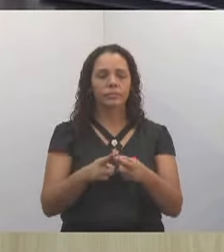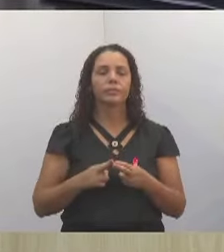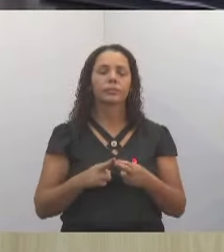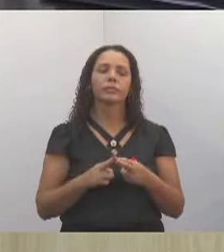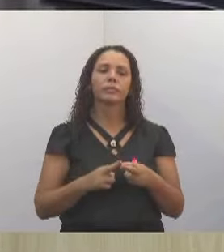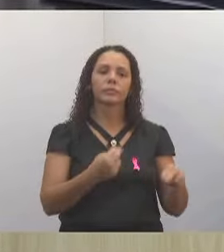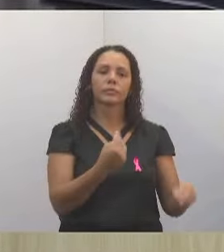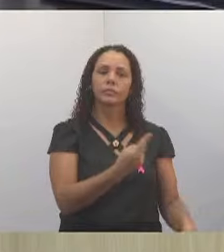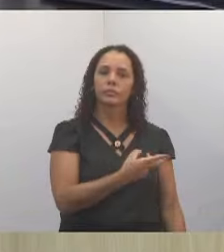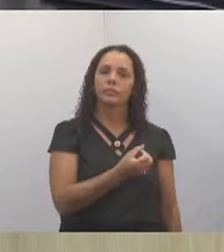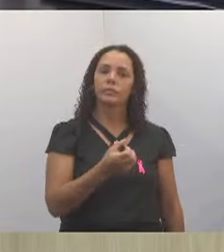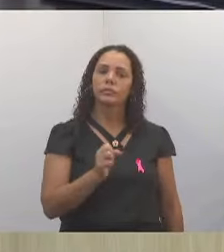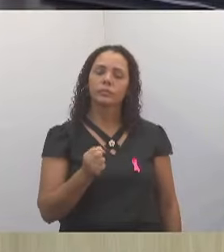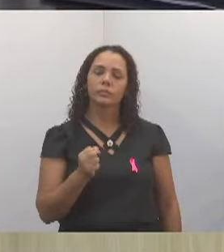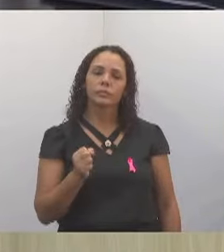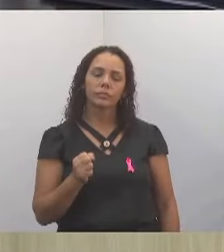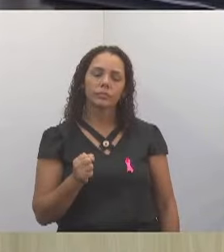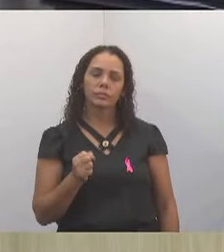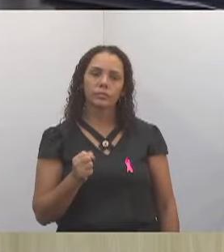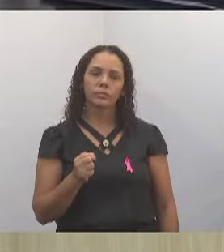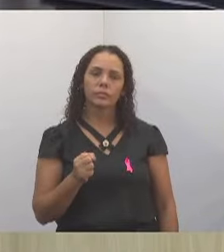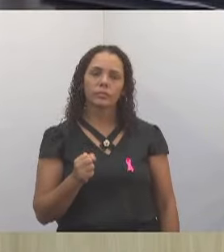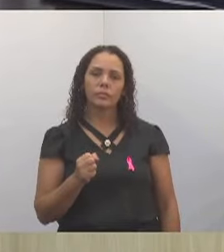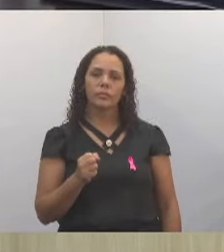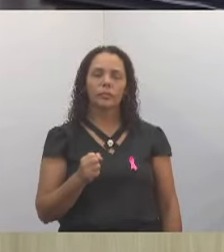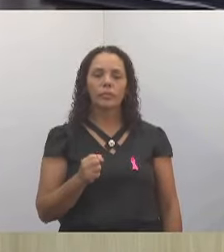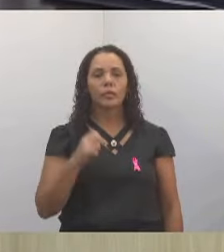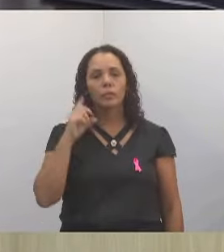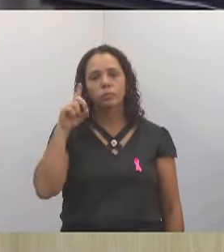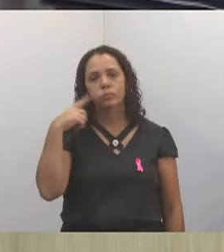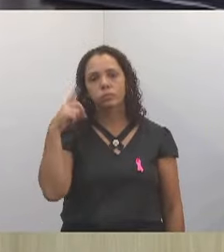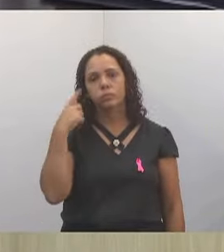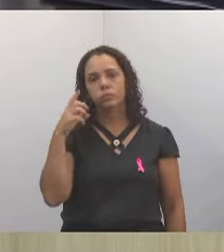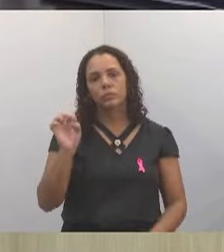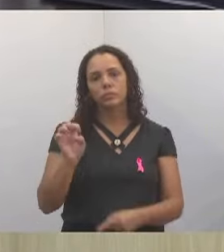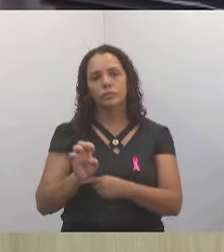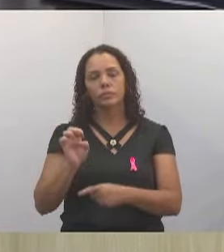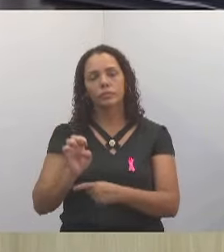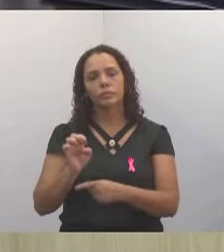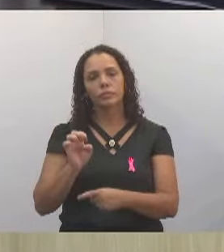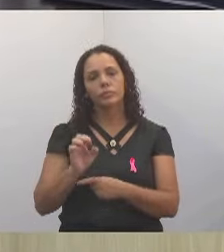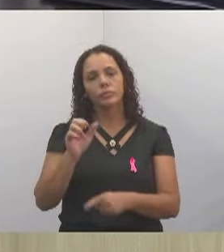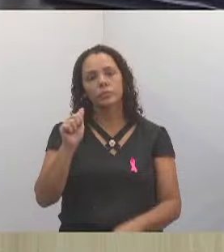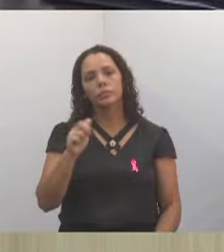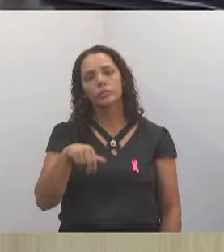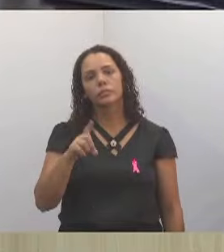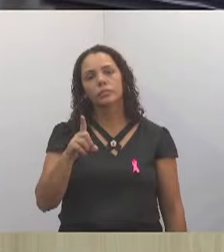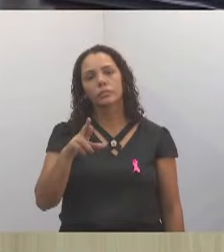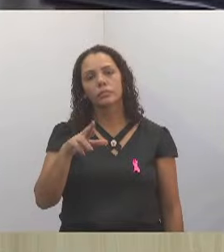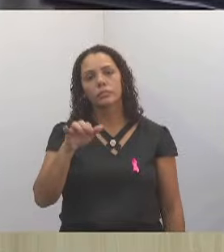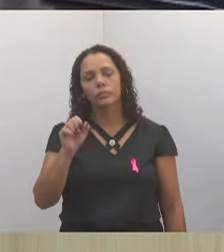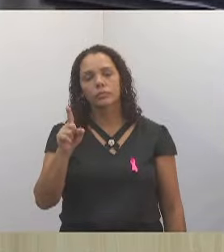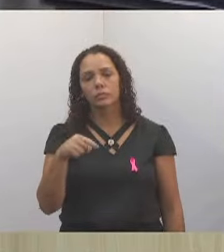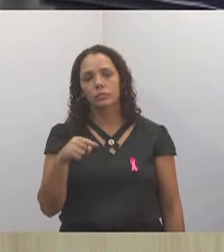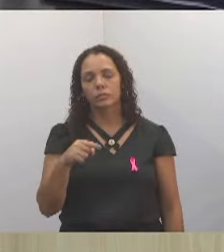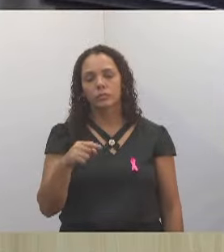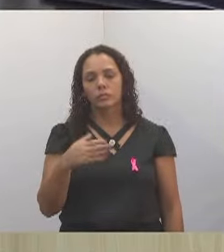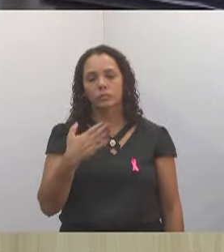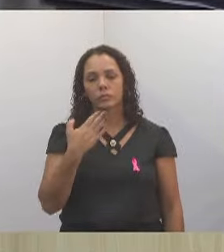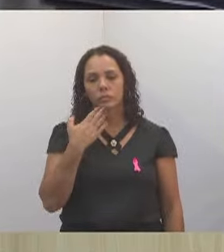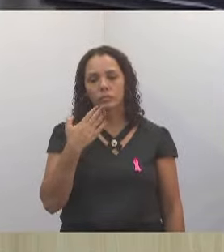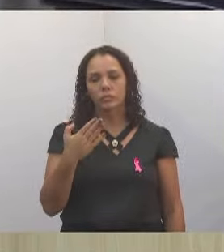Requerimento 268, ao deputado estadual de São Paulo, senhor André do Prado,